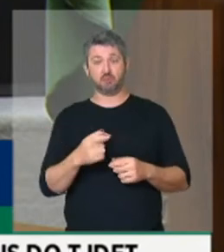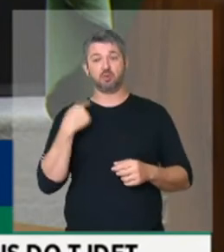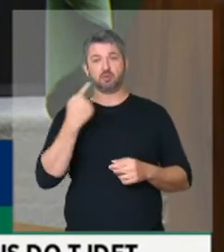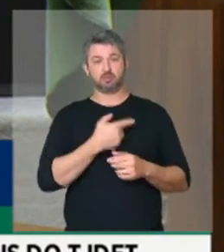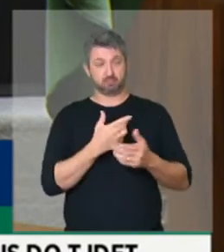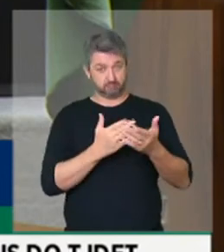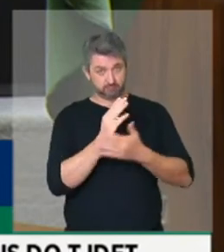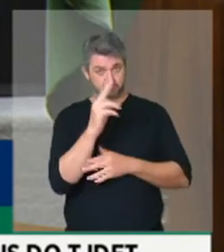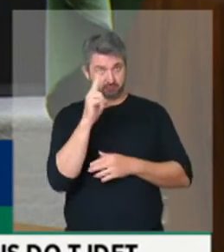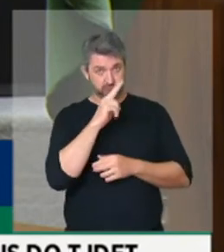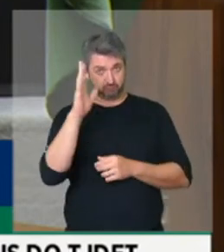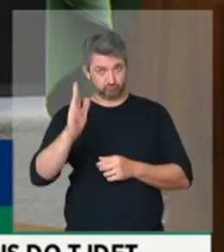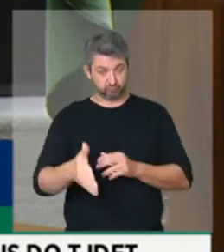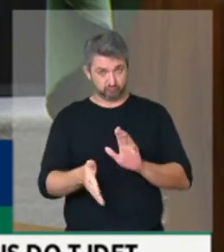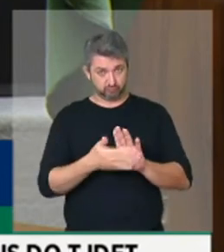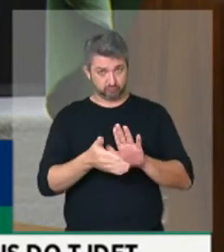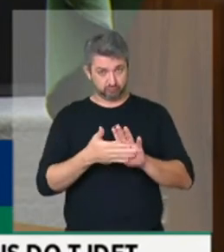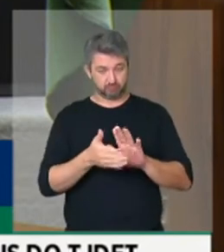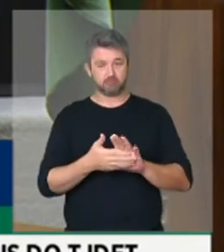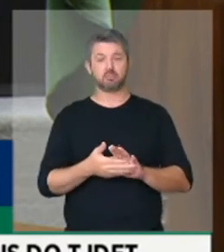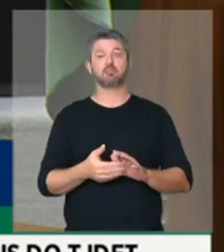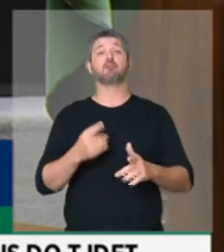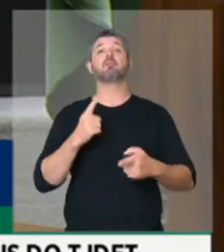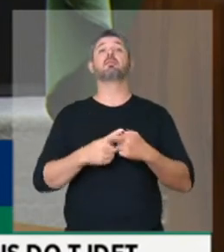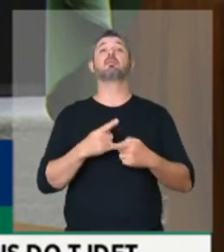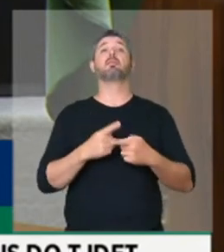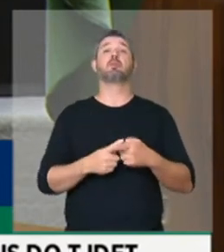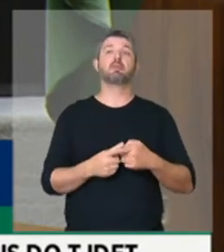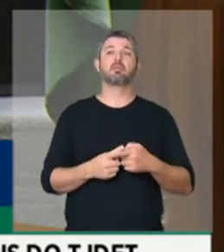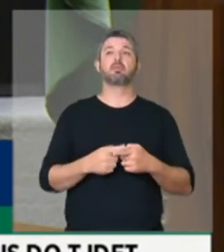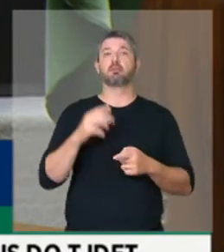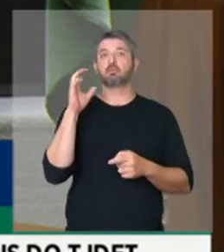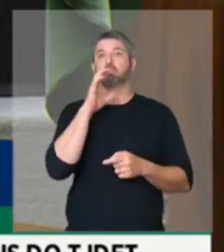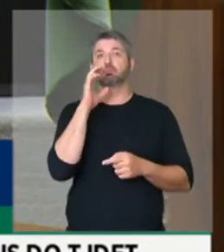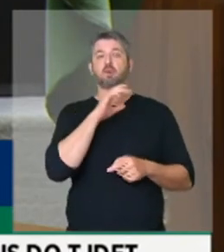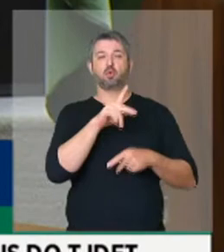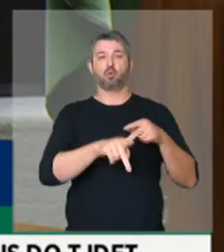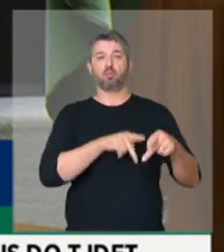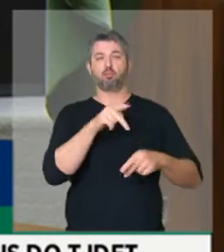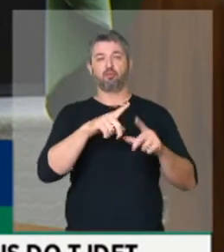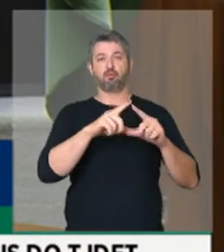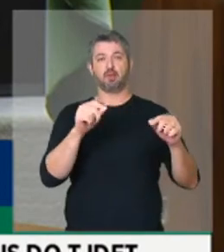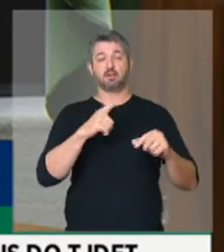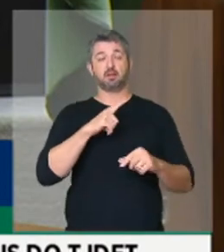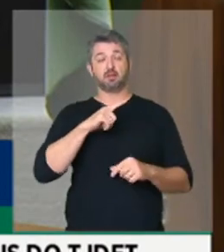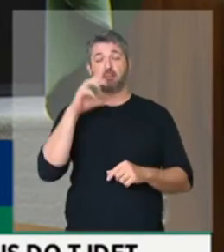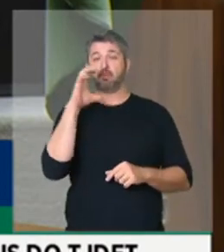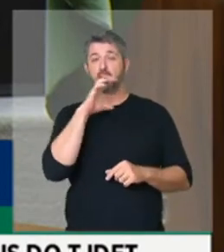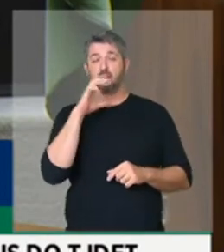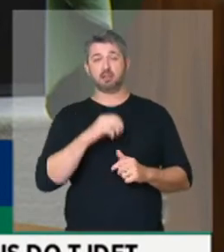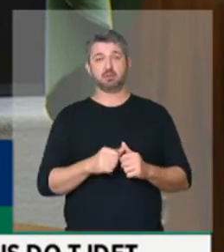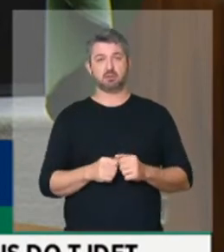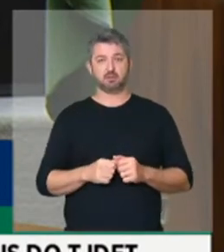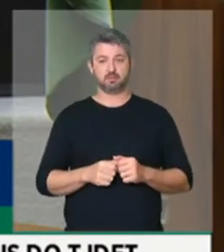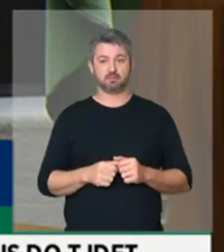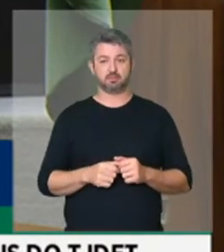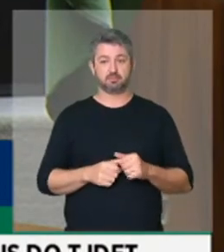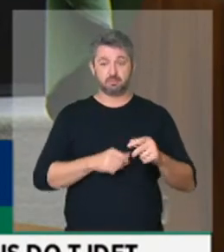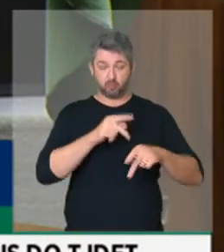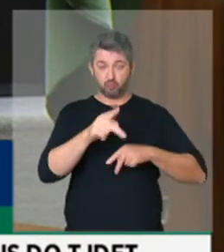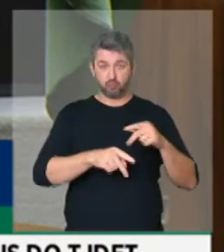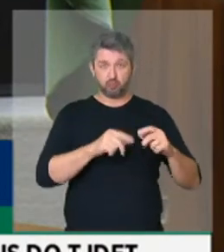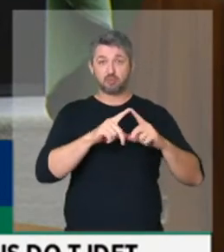aprovamos a urgência desta proposição porque tem pressa o povo do Distrito Federal. Tem pressa o povo do